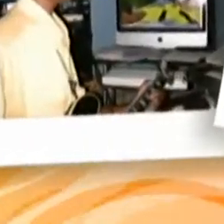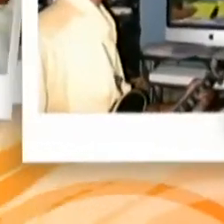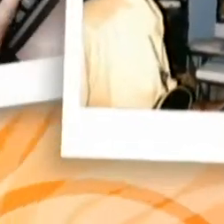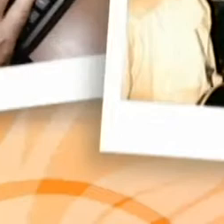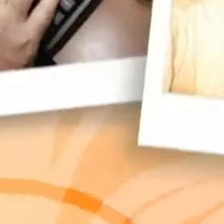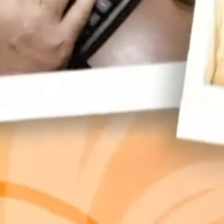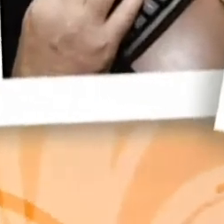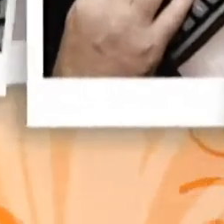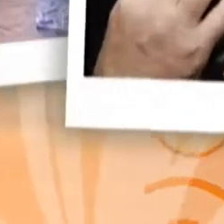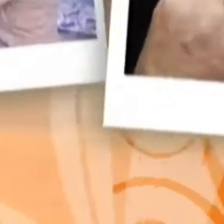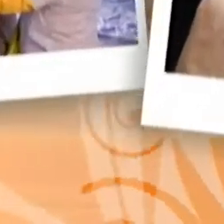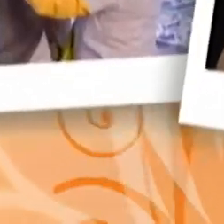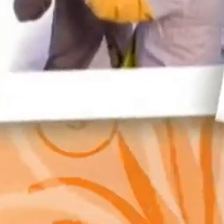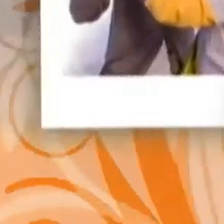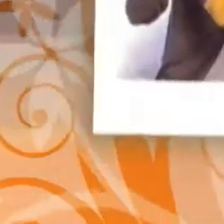Música